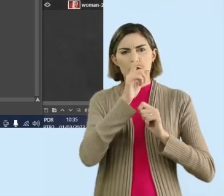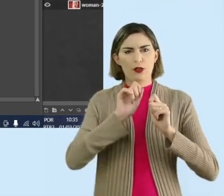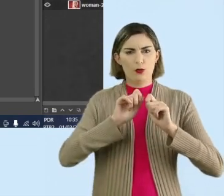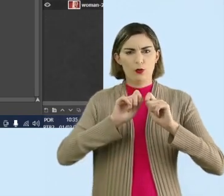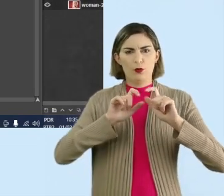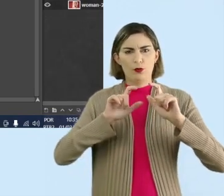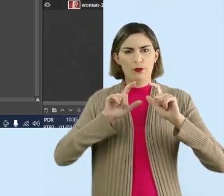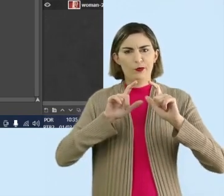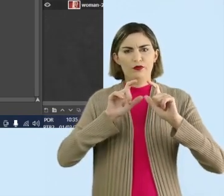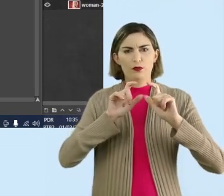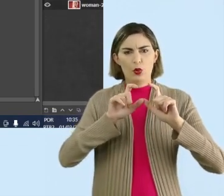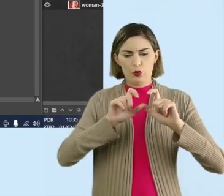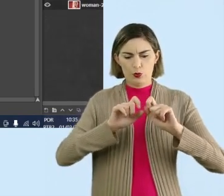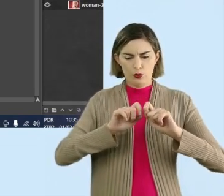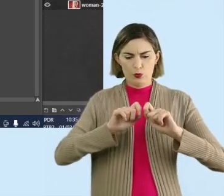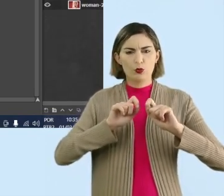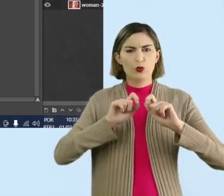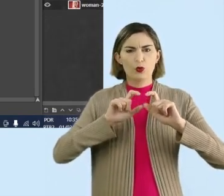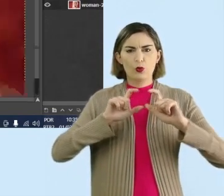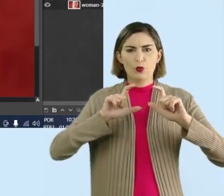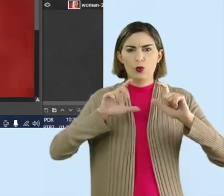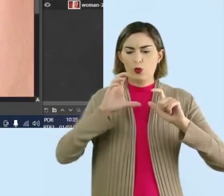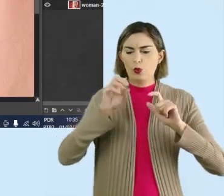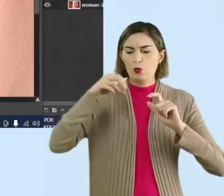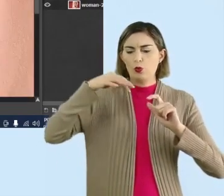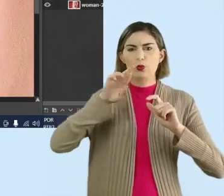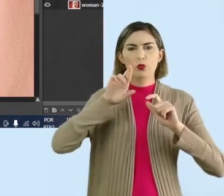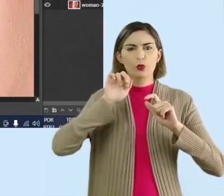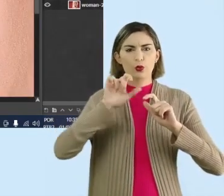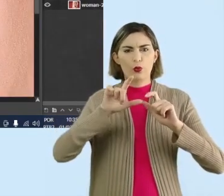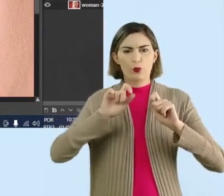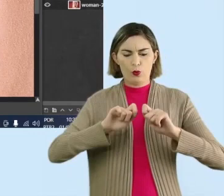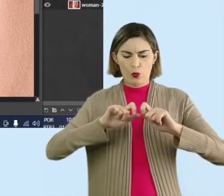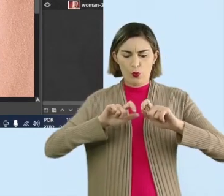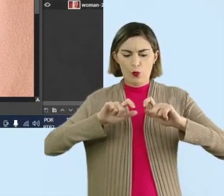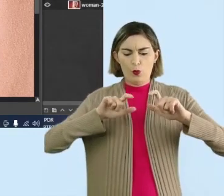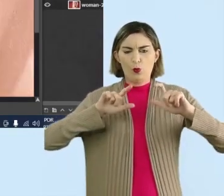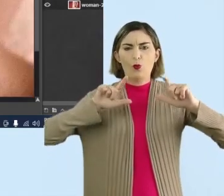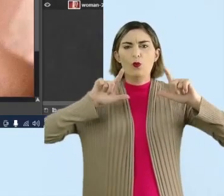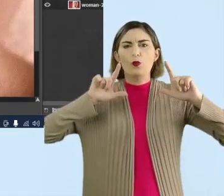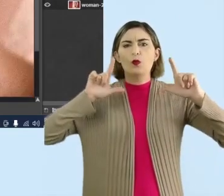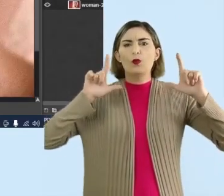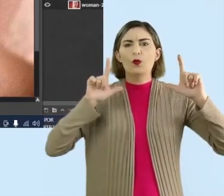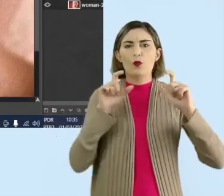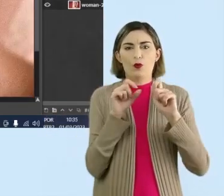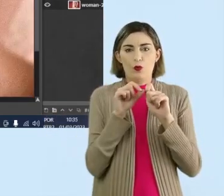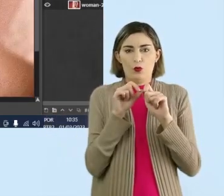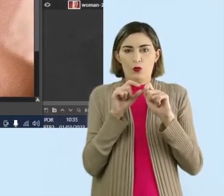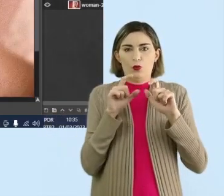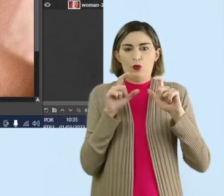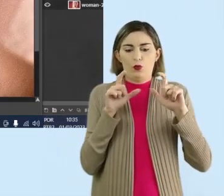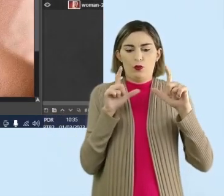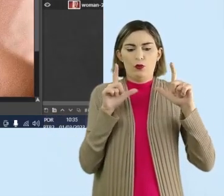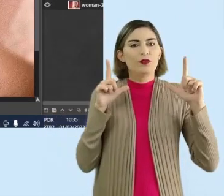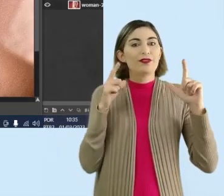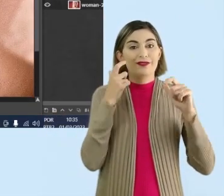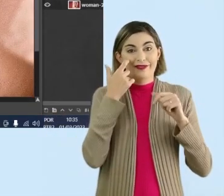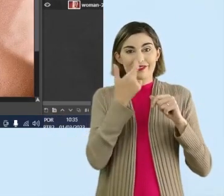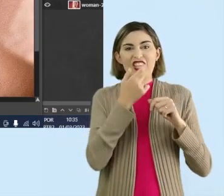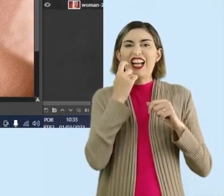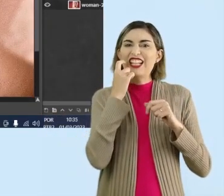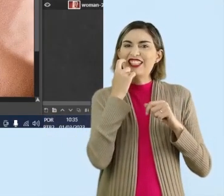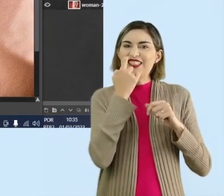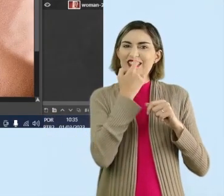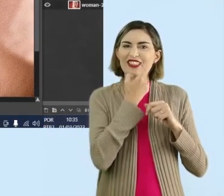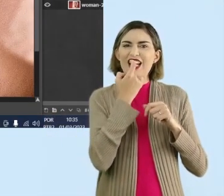a tecla Ctrl e com o scroll do mouse para cima, a gente dá um zoom. Tá vendo aqui que tem um dentinho amarelo bem